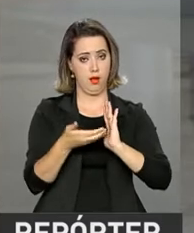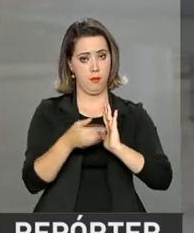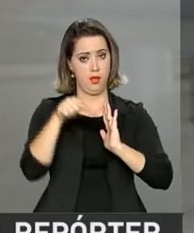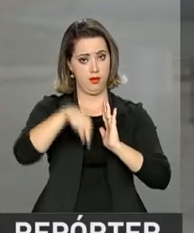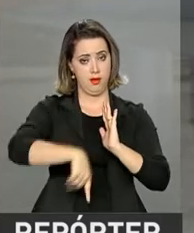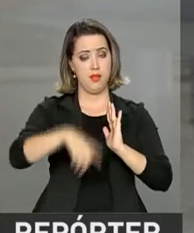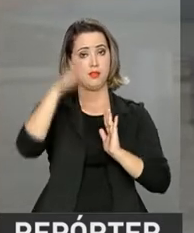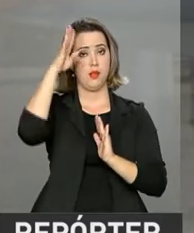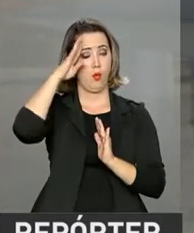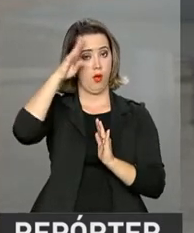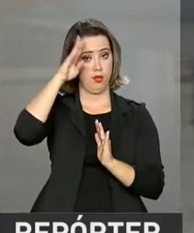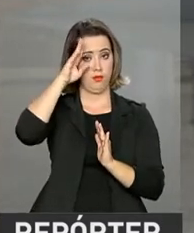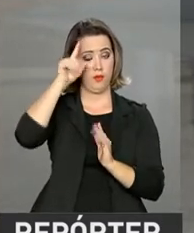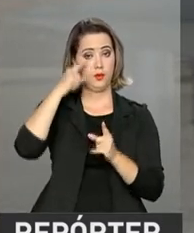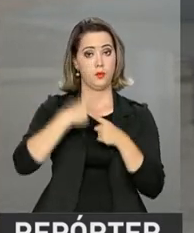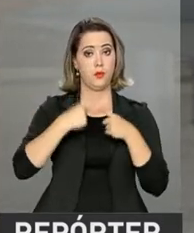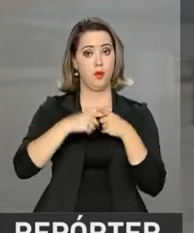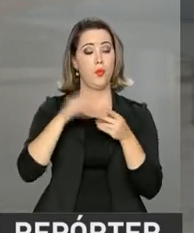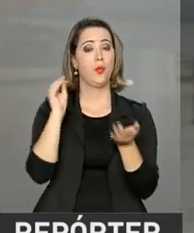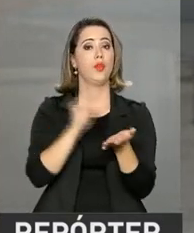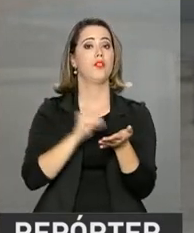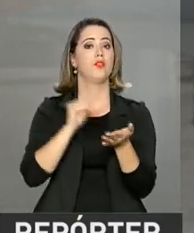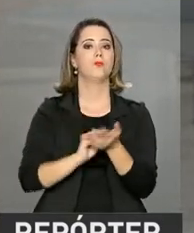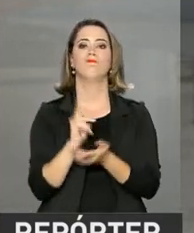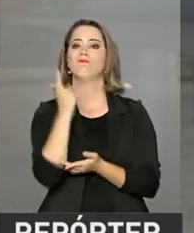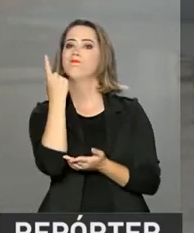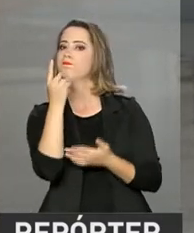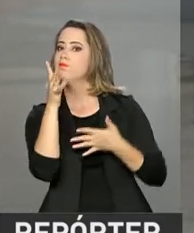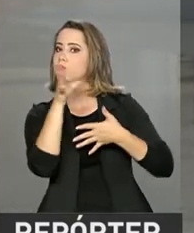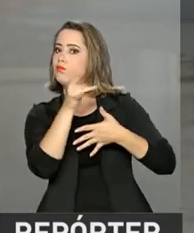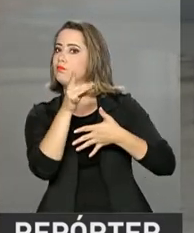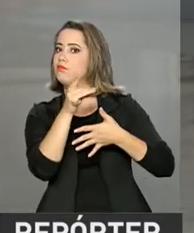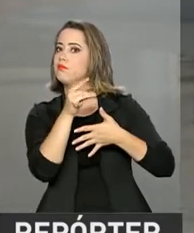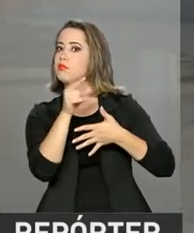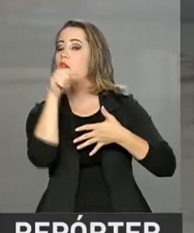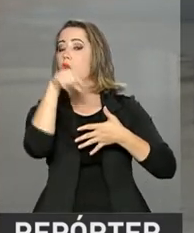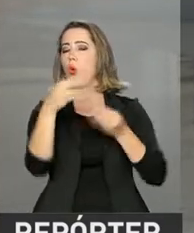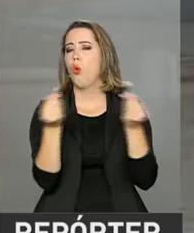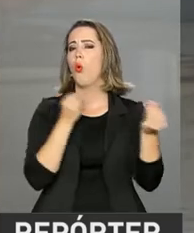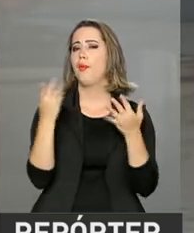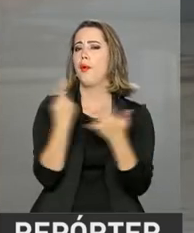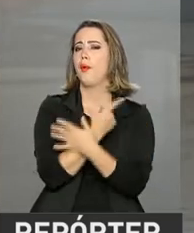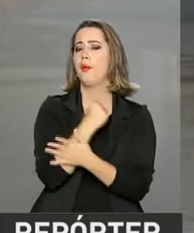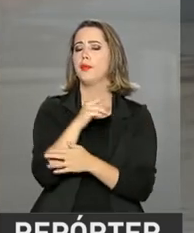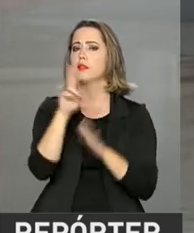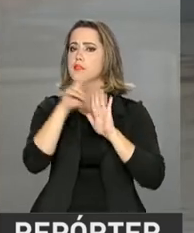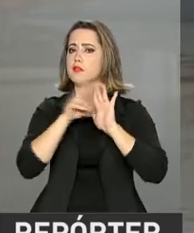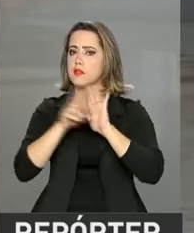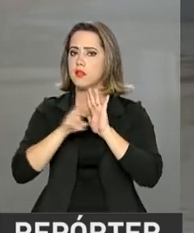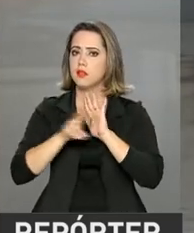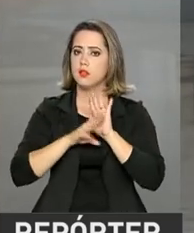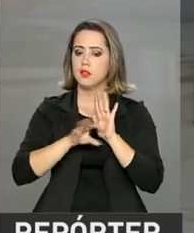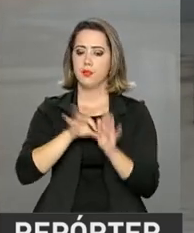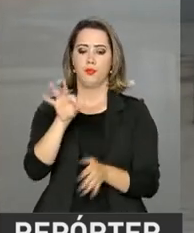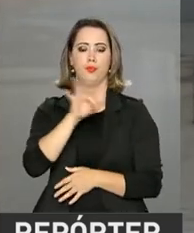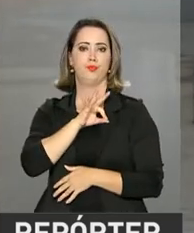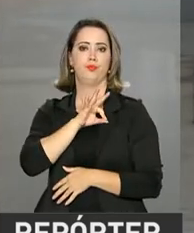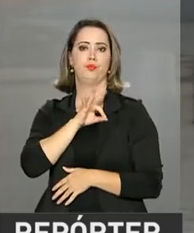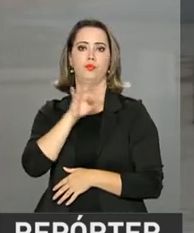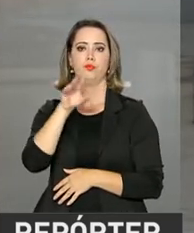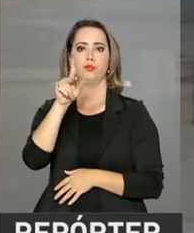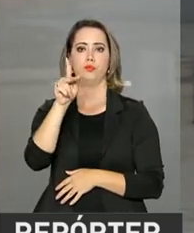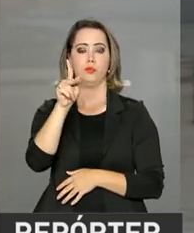quarta-feira isso porque falta ainda um ponto para ser fechado como vão ficar as regras para policiais federais